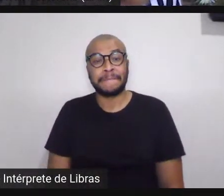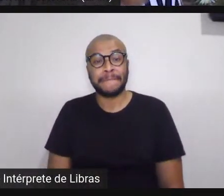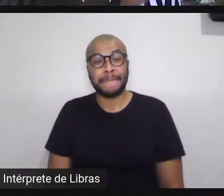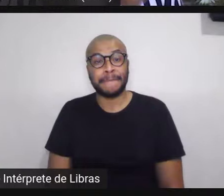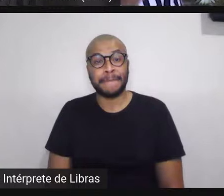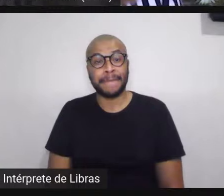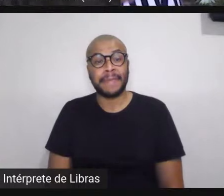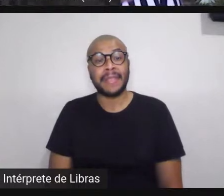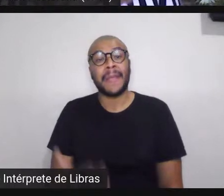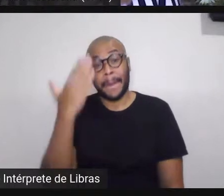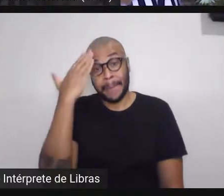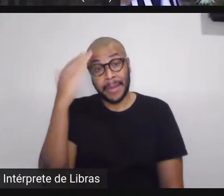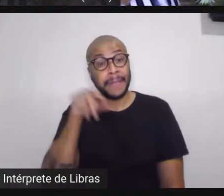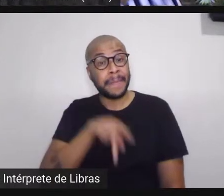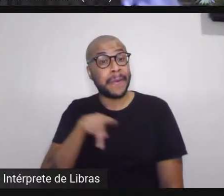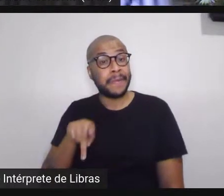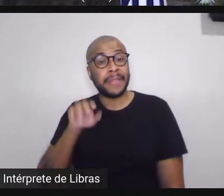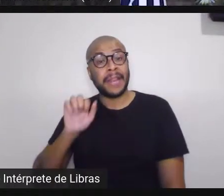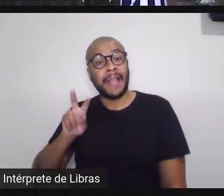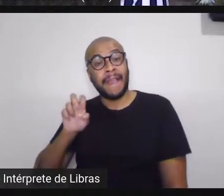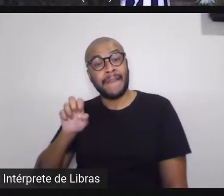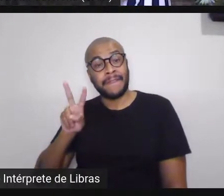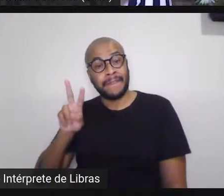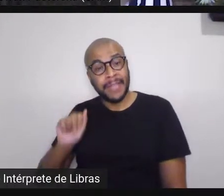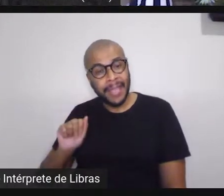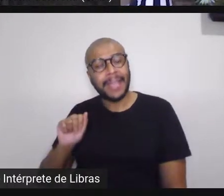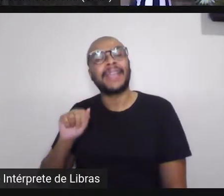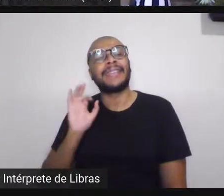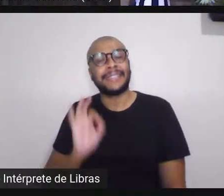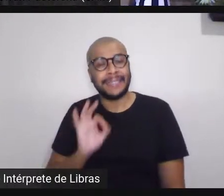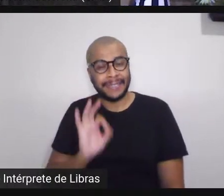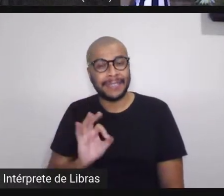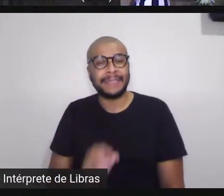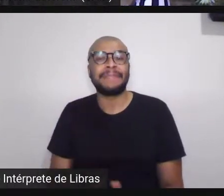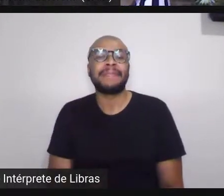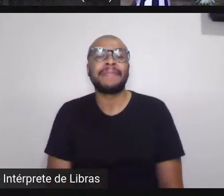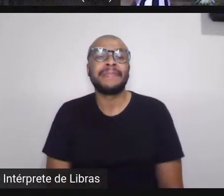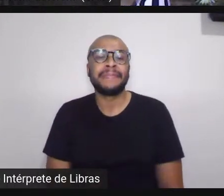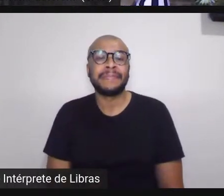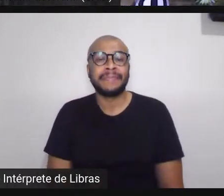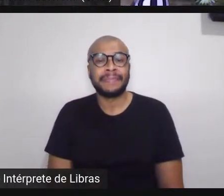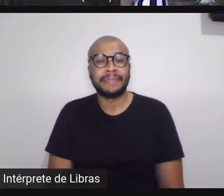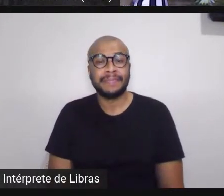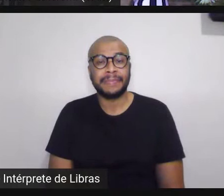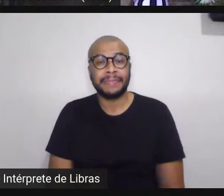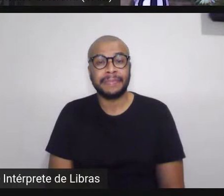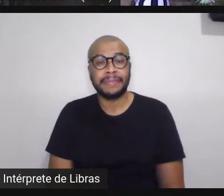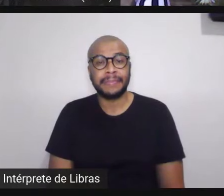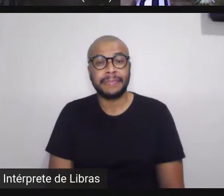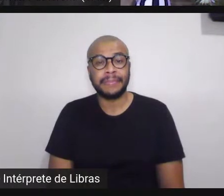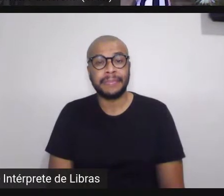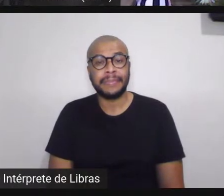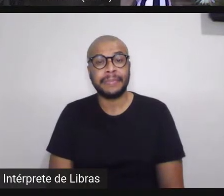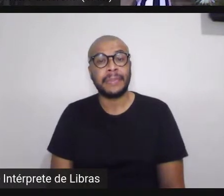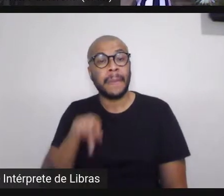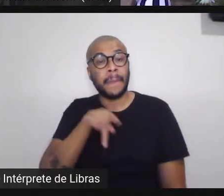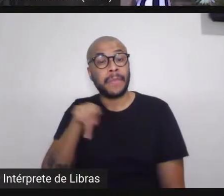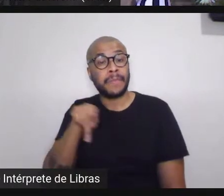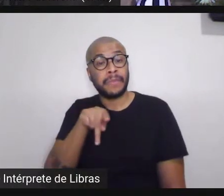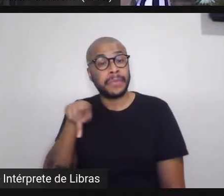Muito obrigada, professora Eva. Bardzo dziękujemy, pani doktor. Eu estava dizendo que a professora falou que